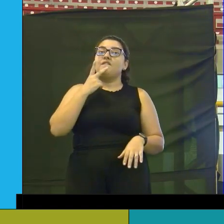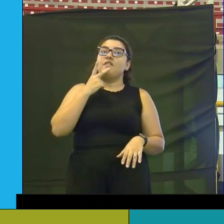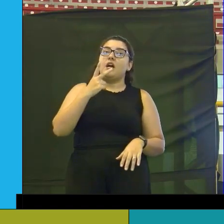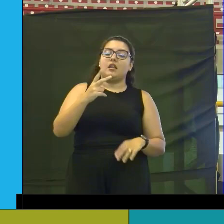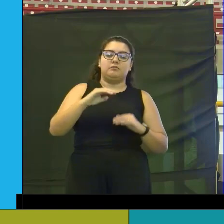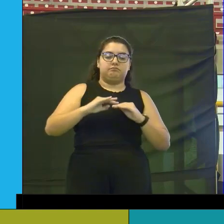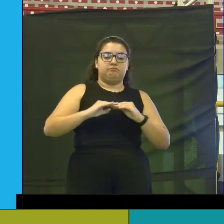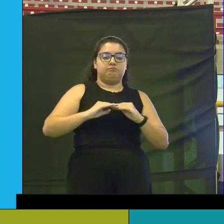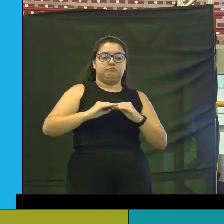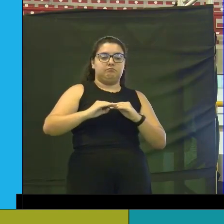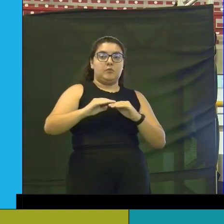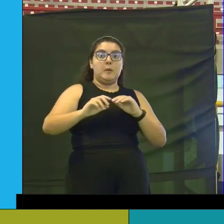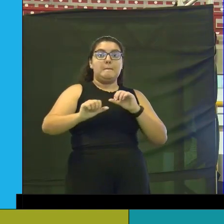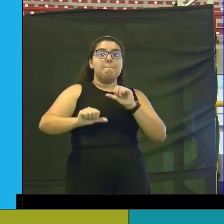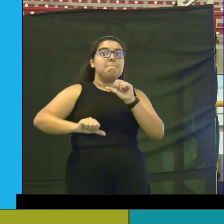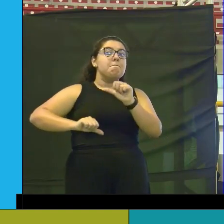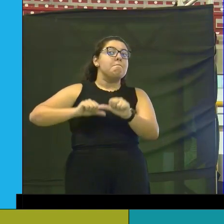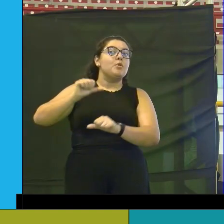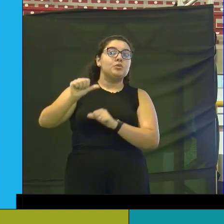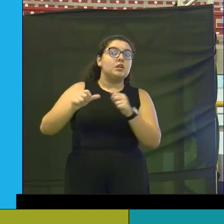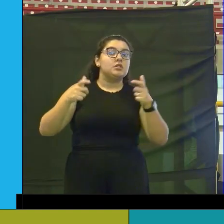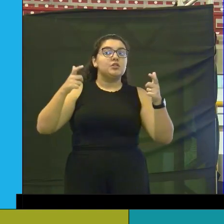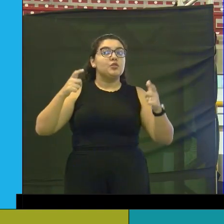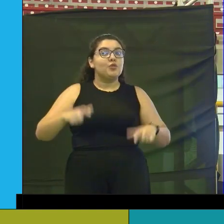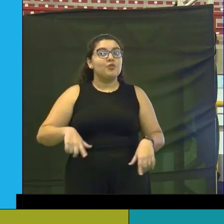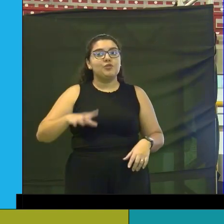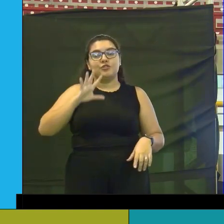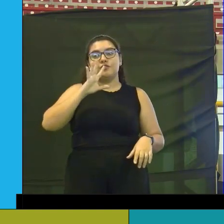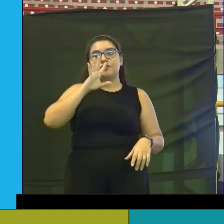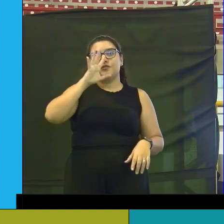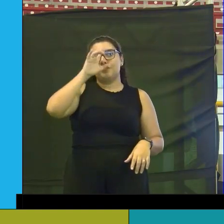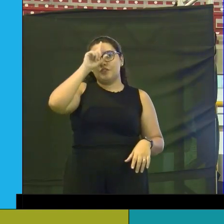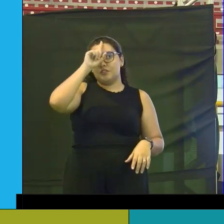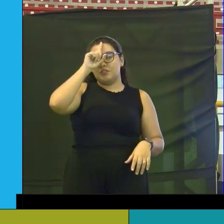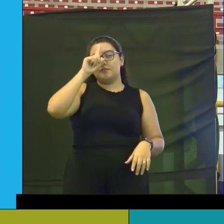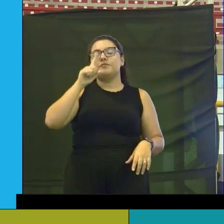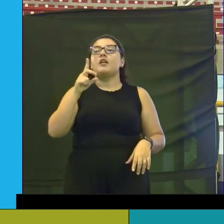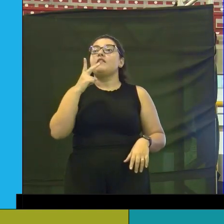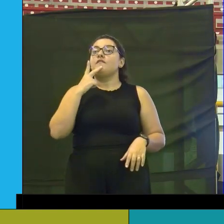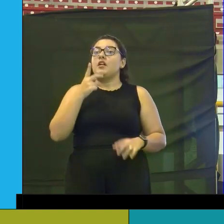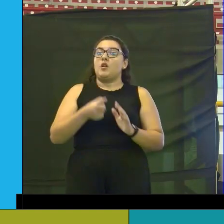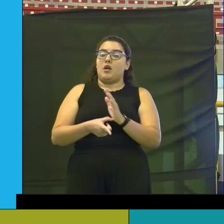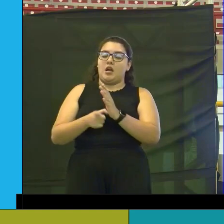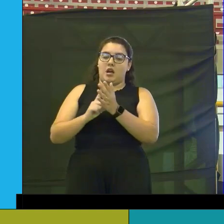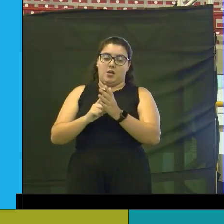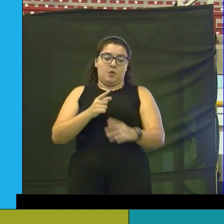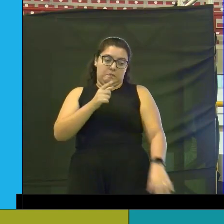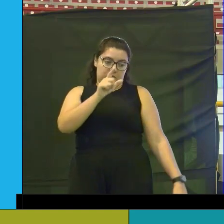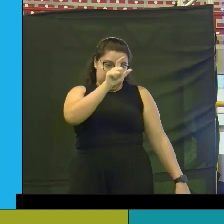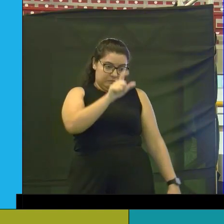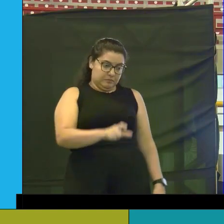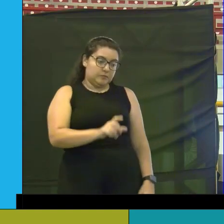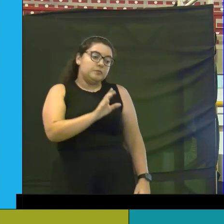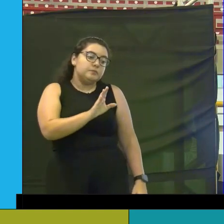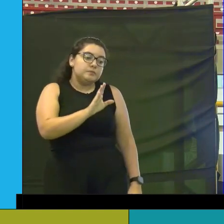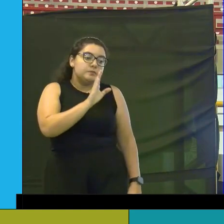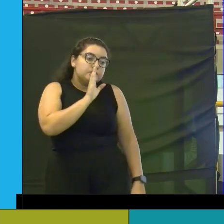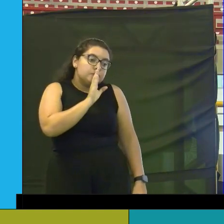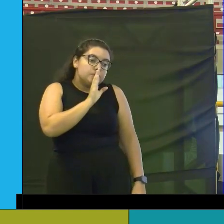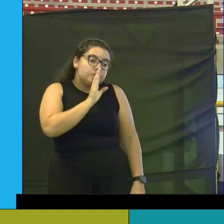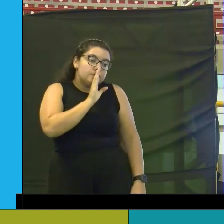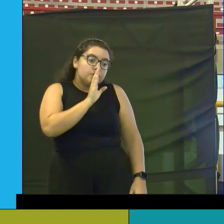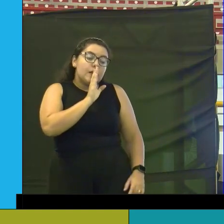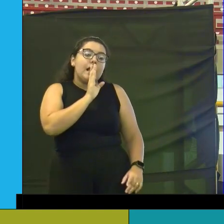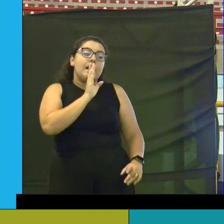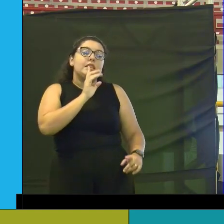está havendo uma mudança onde? Na velocidade. Ele não disse que o corpo estava em repouso e depois ele mudou a